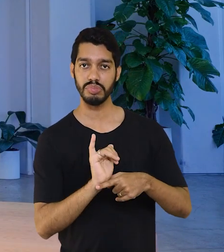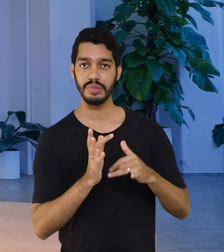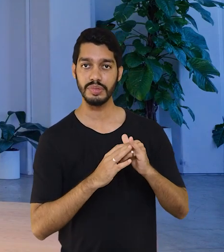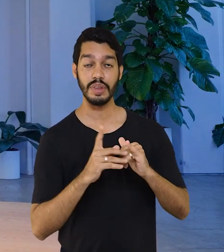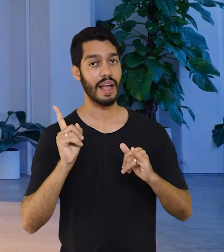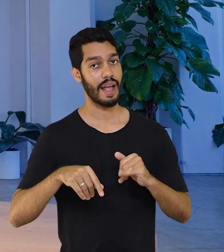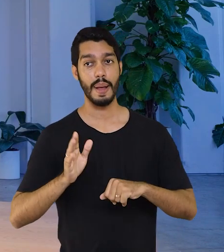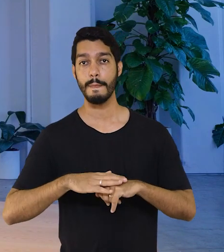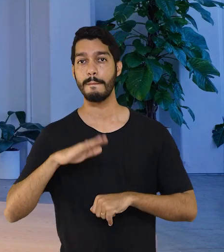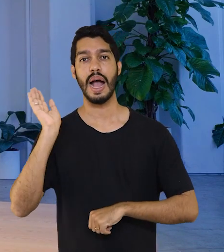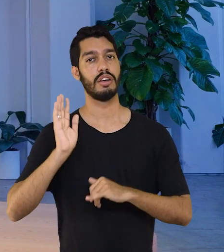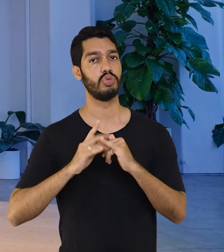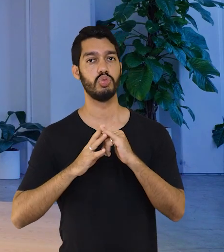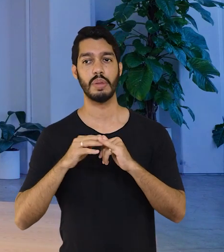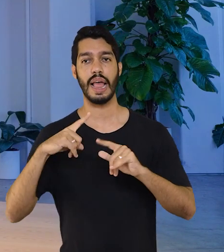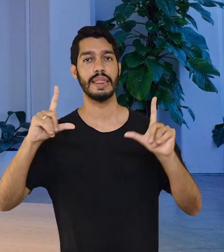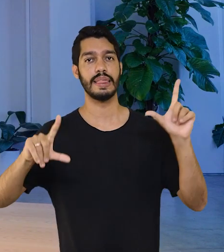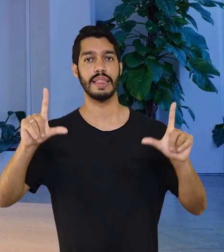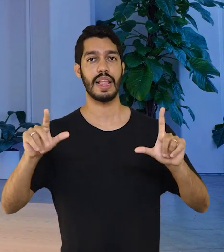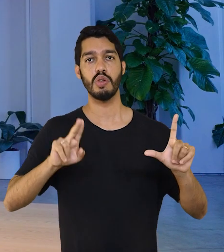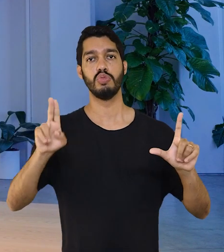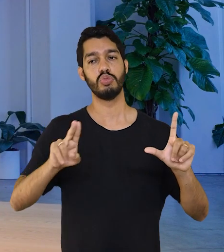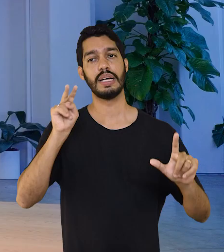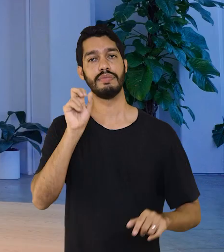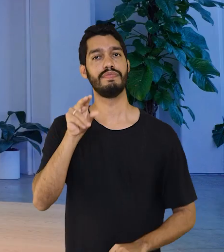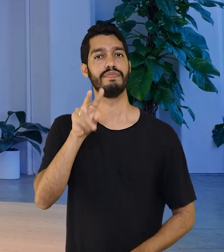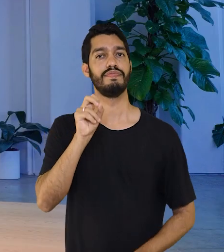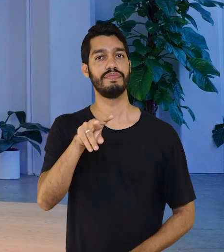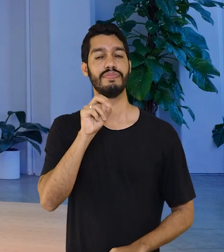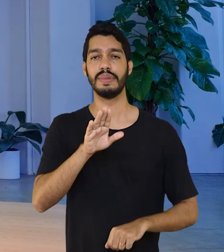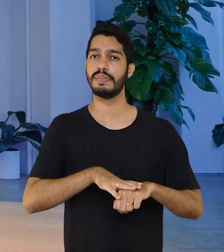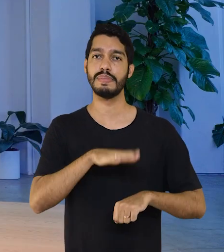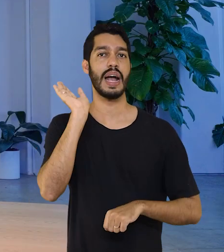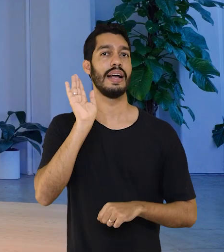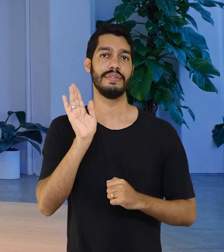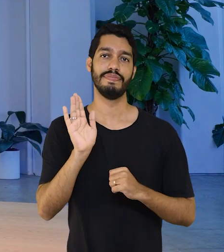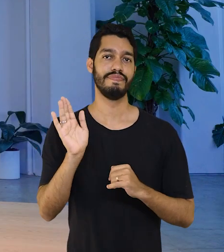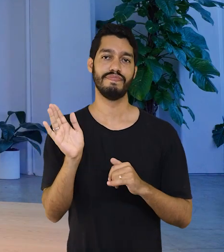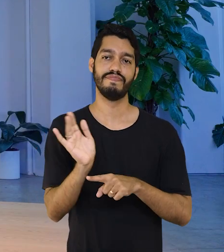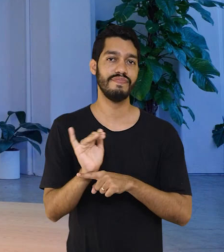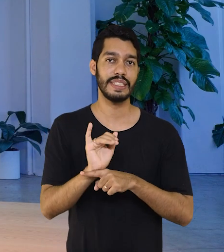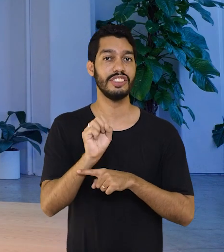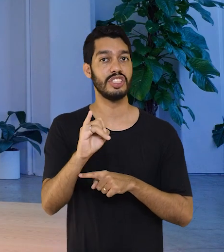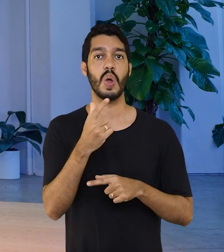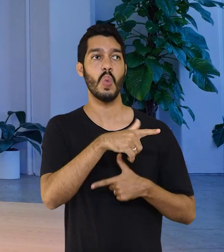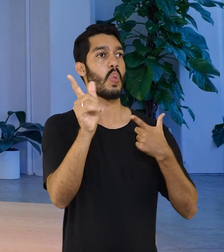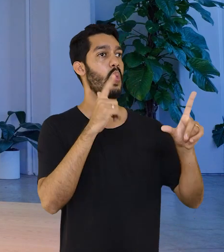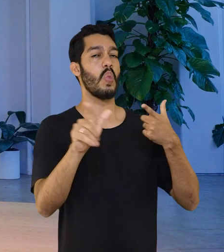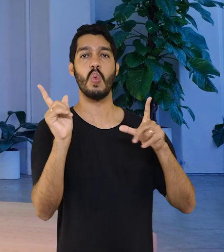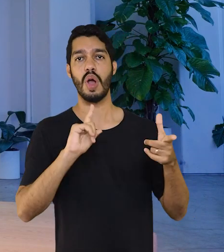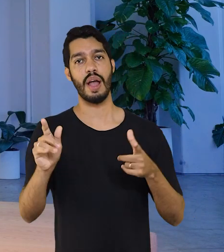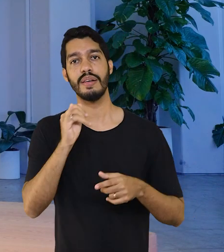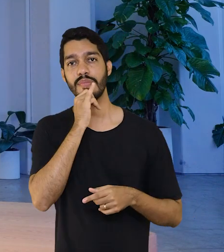é o maior streaming do Brasil nas televisões brasileiras, né? O YouTube ele é mais assistido hoje no Brasil do que